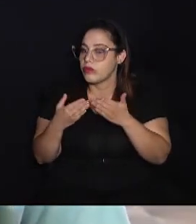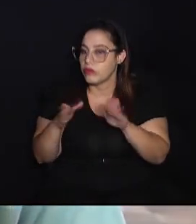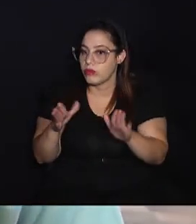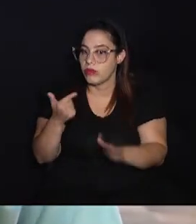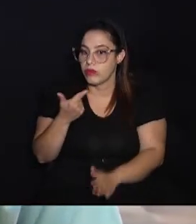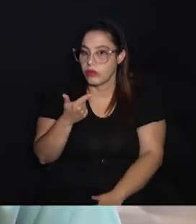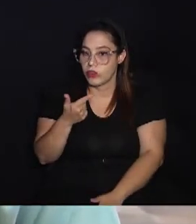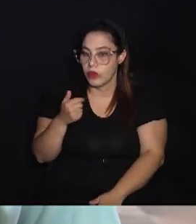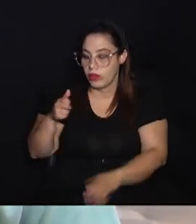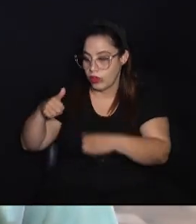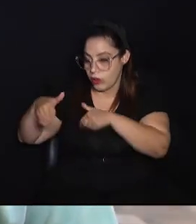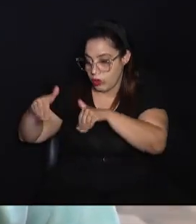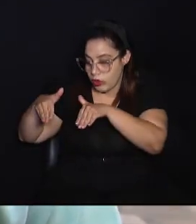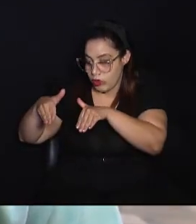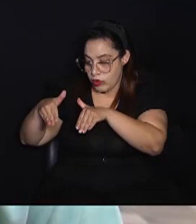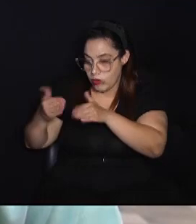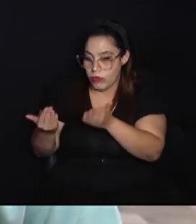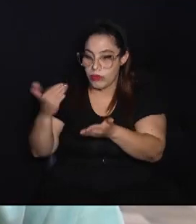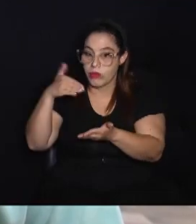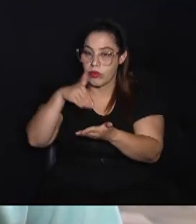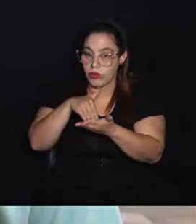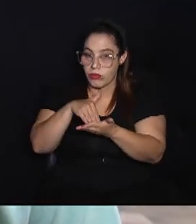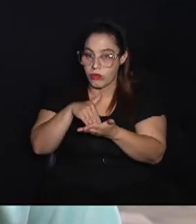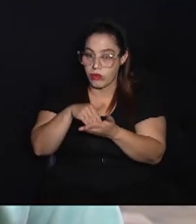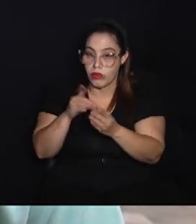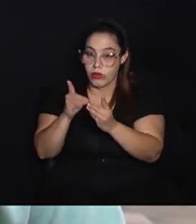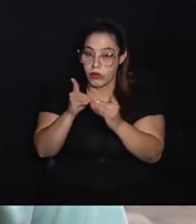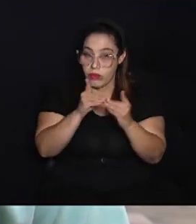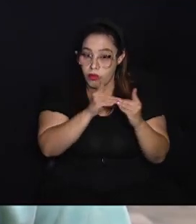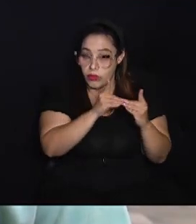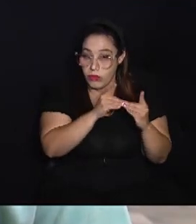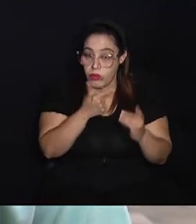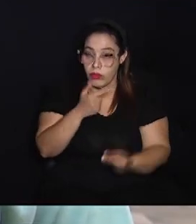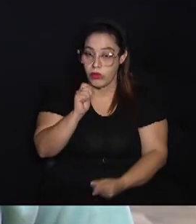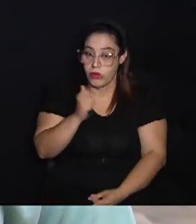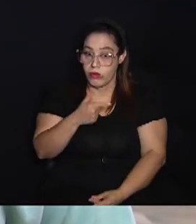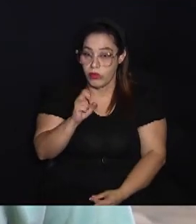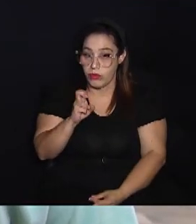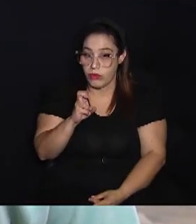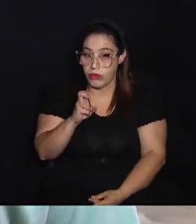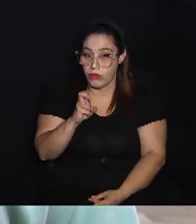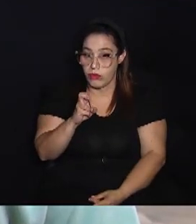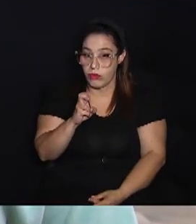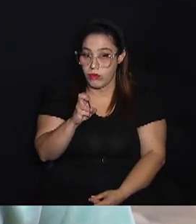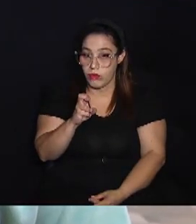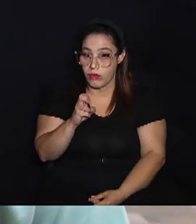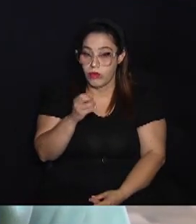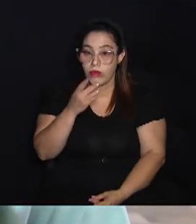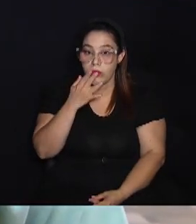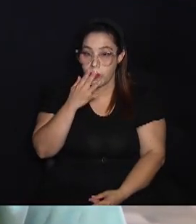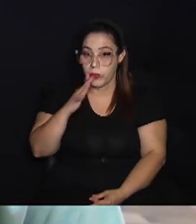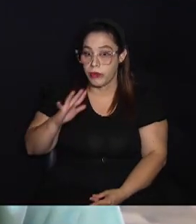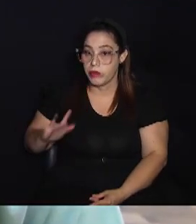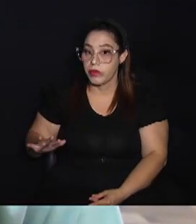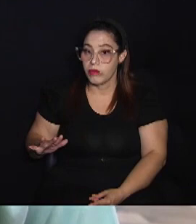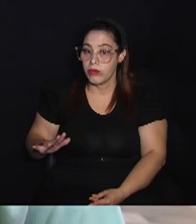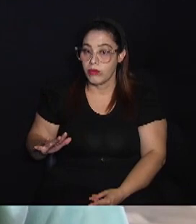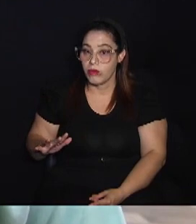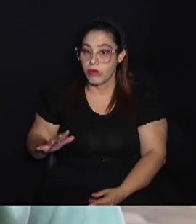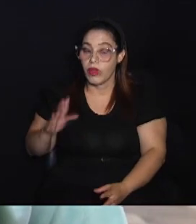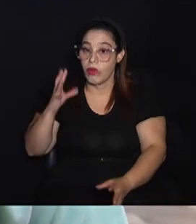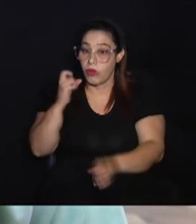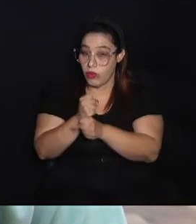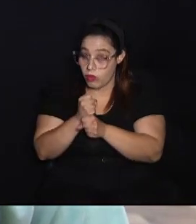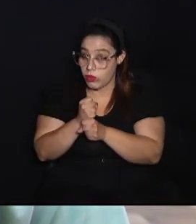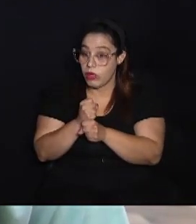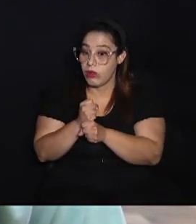2 de setembro, ele se destina ao atendimento no ano letivo 2025, nós estamos falando de crianças que vão